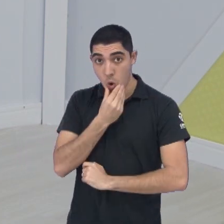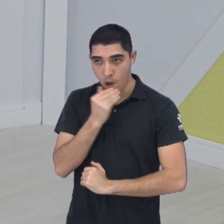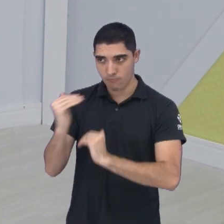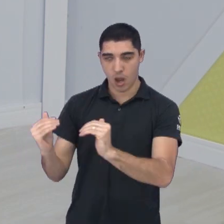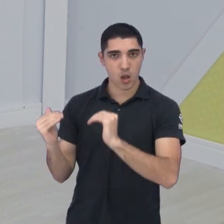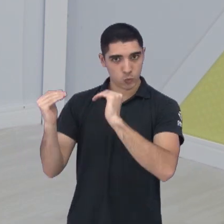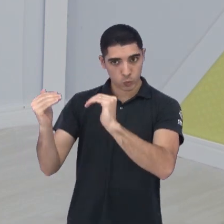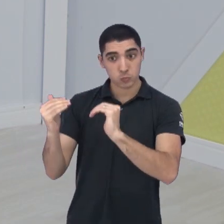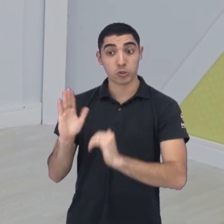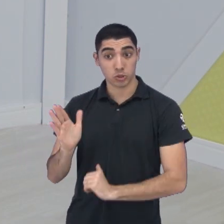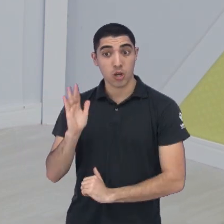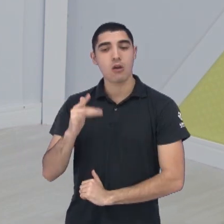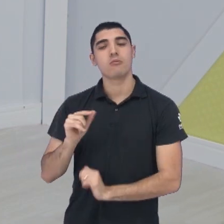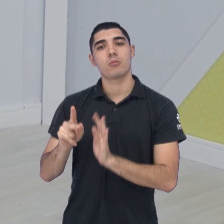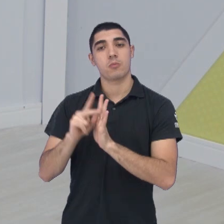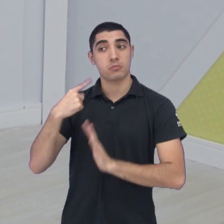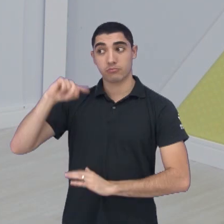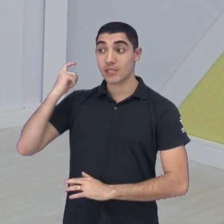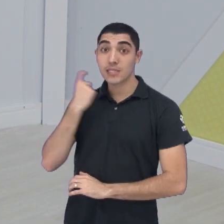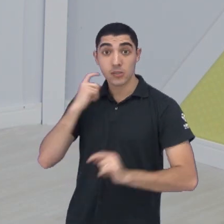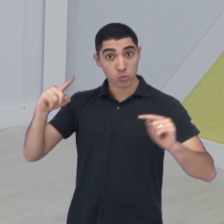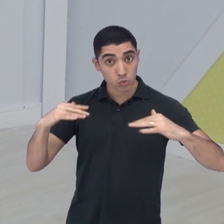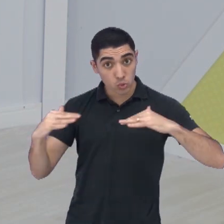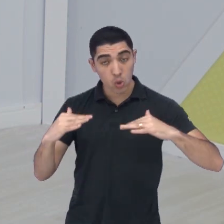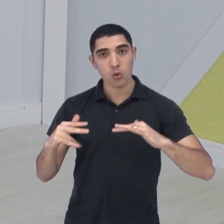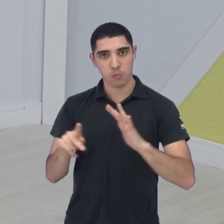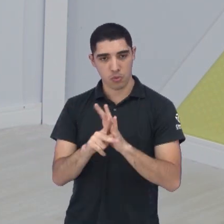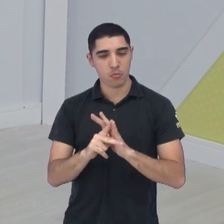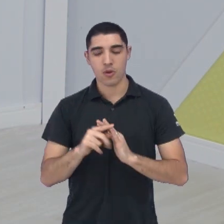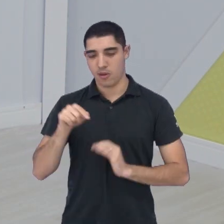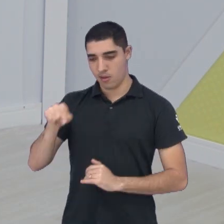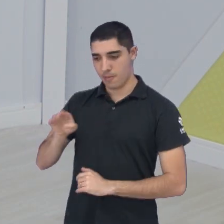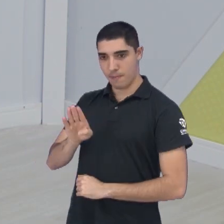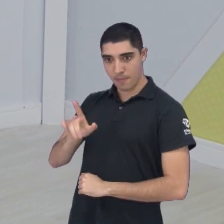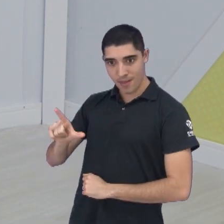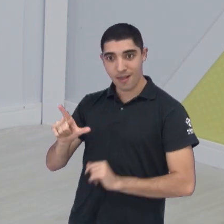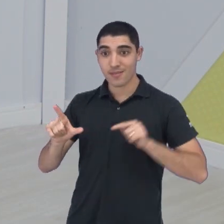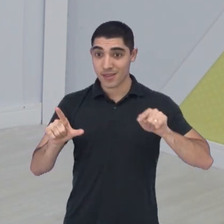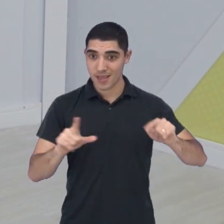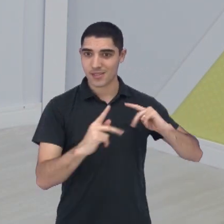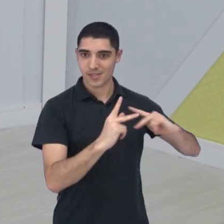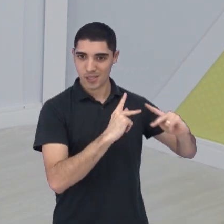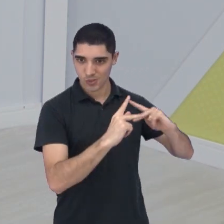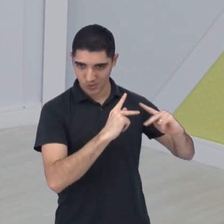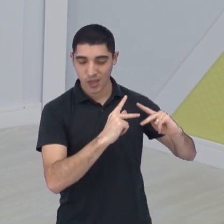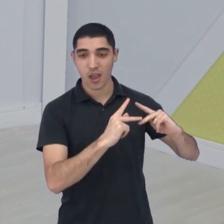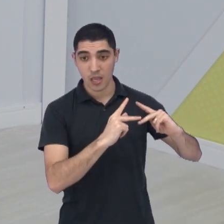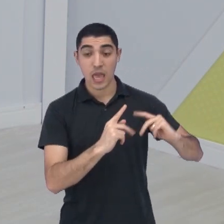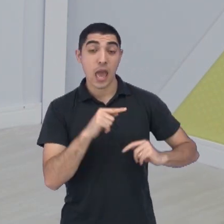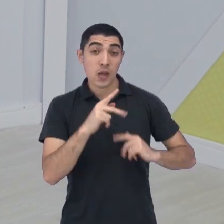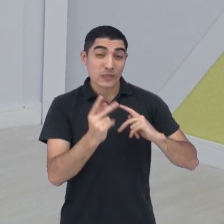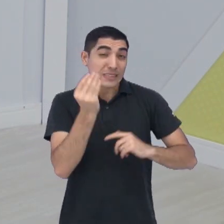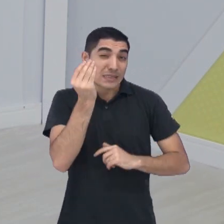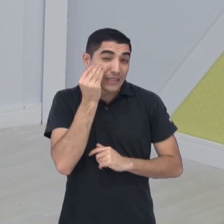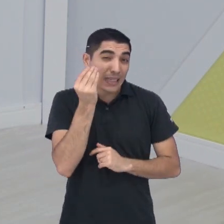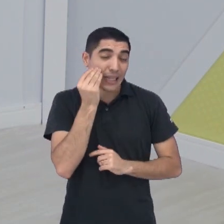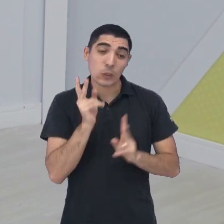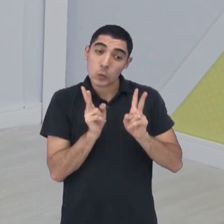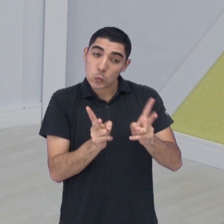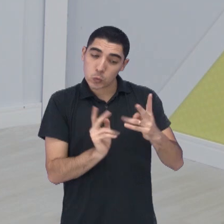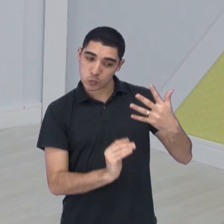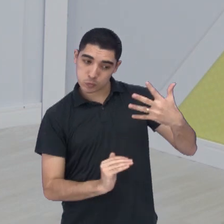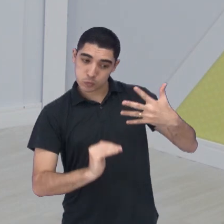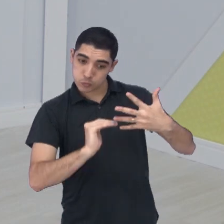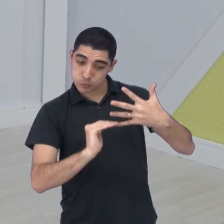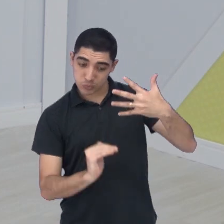entrou em quadra na última sexta-feira contra o Blumenau, fora de casa, na busca ainda para sonhar com a 8ª posição na tabela